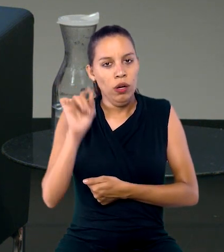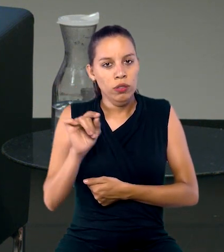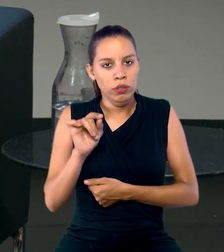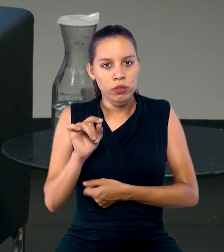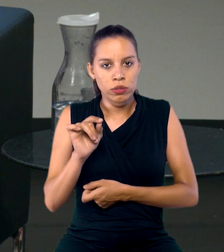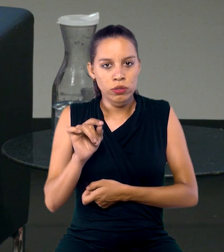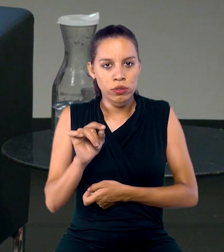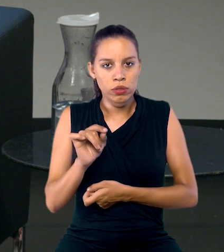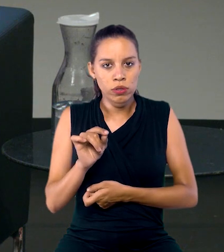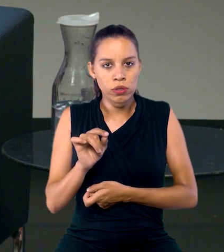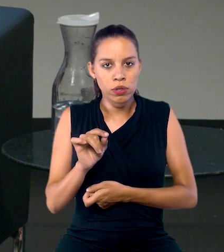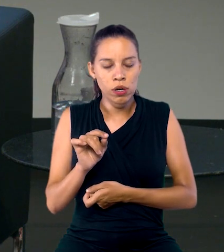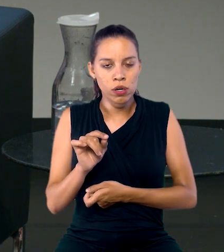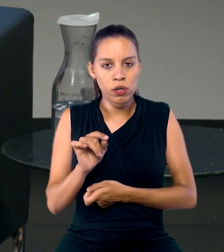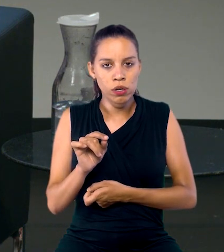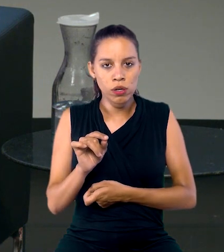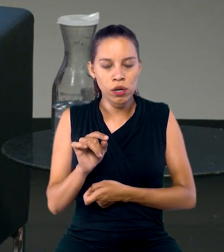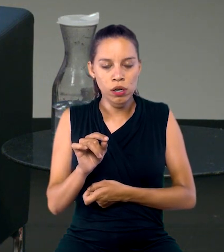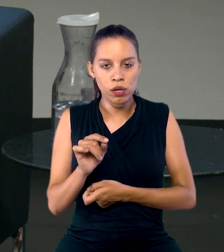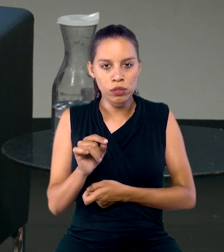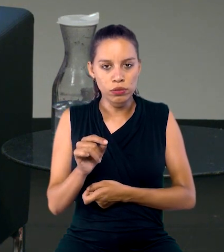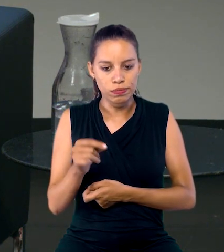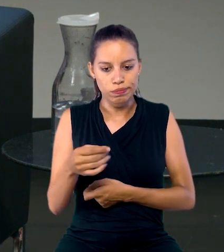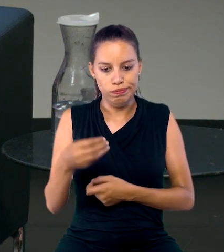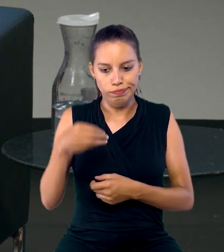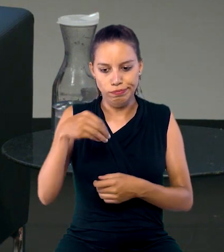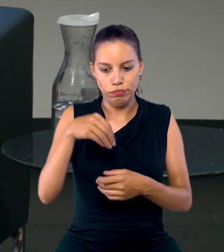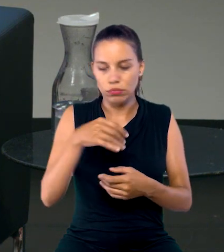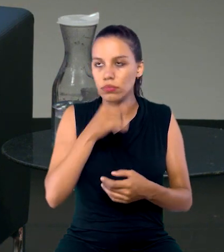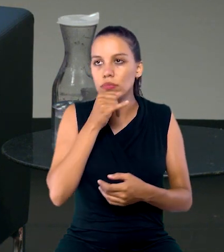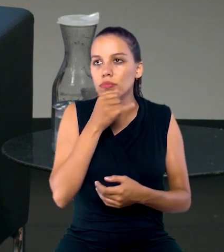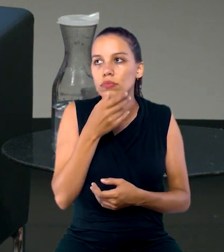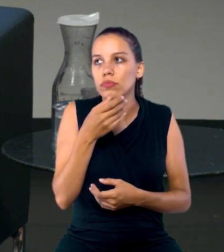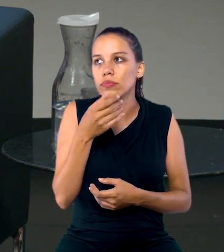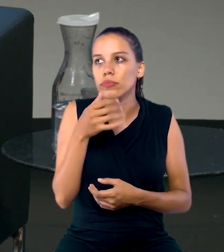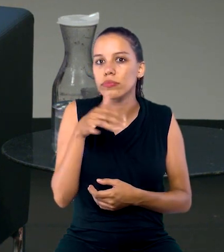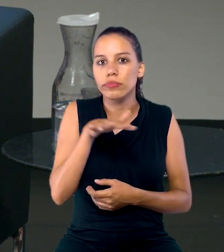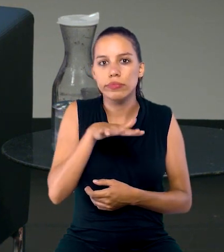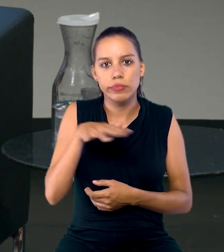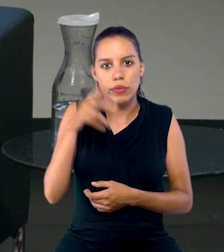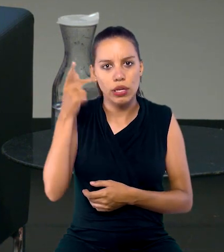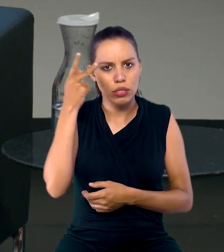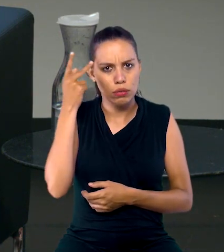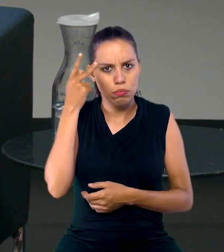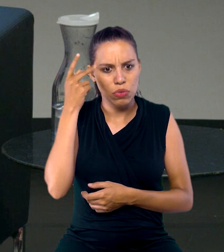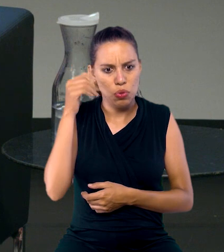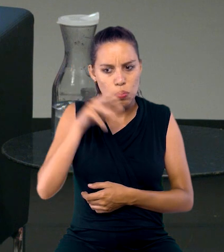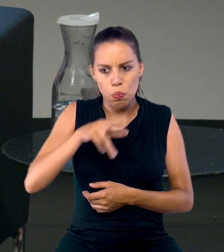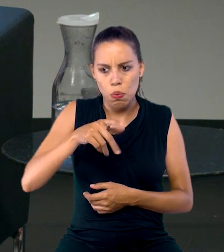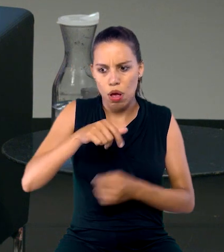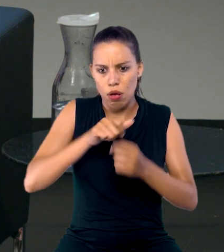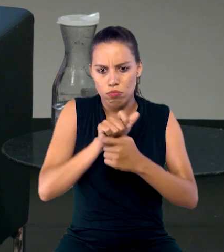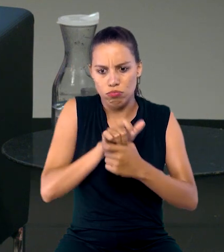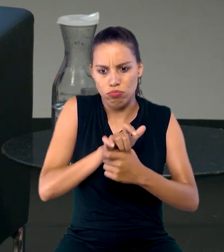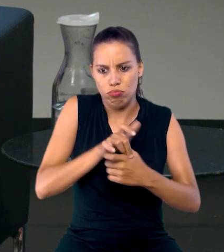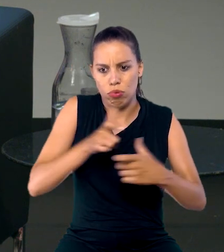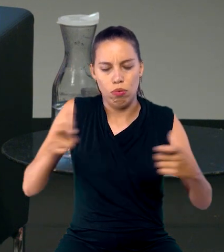entender que os centros, por exemplo, o centro de São Paulo não é o centro expandido.